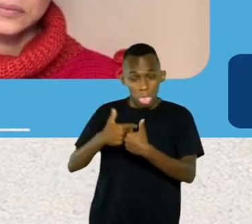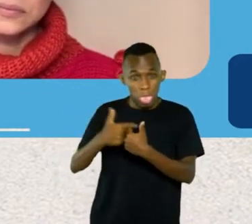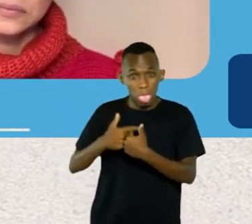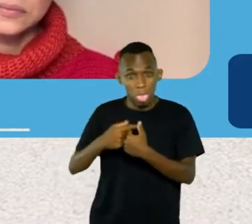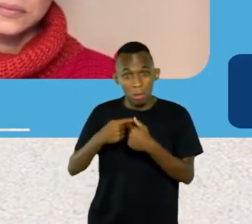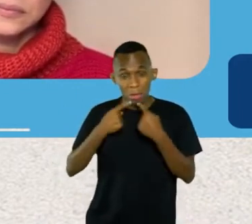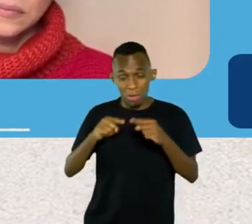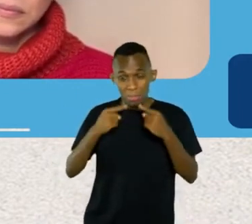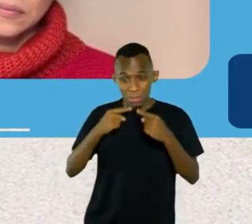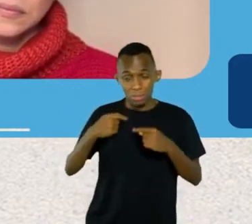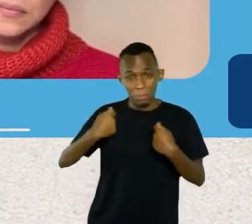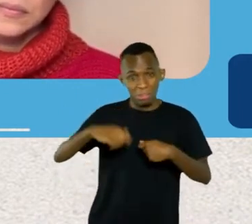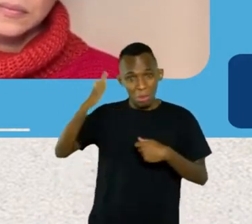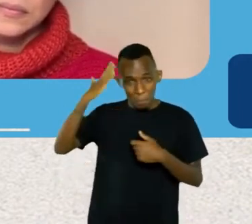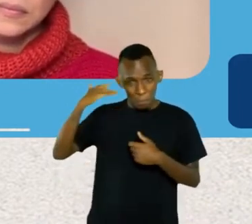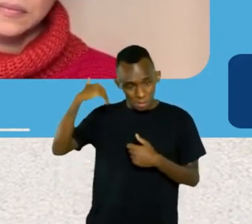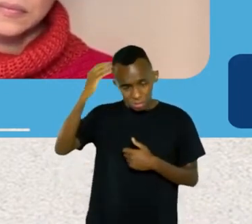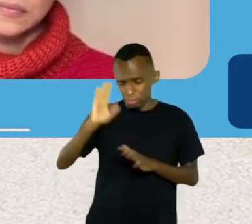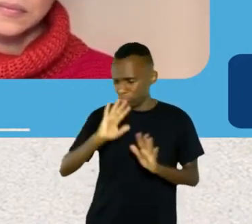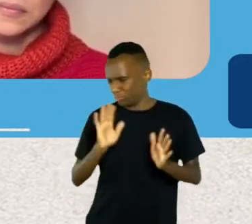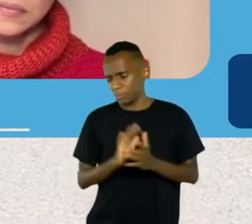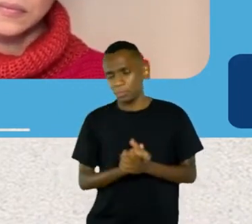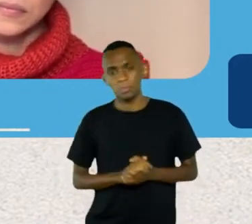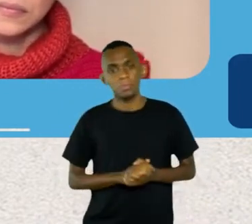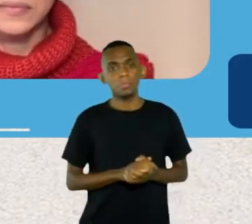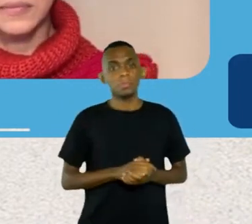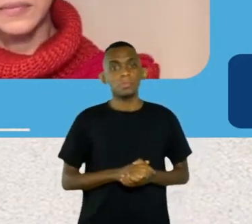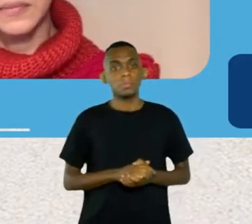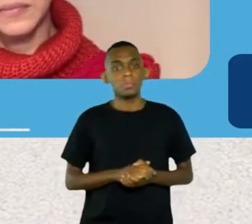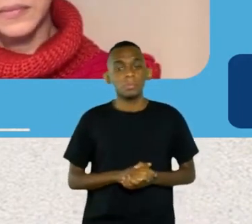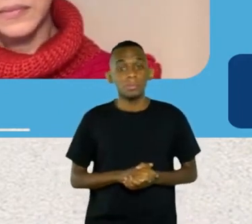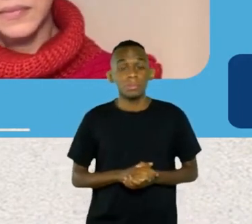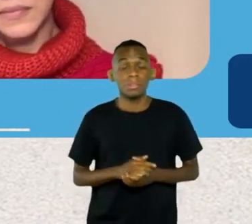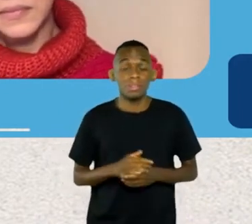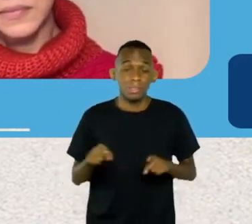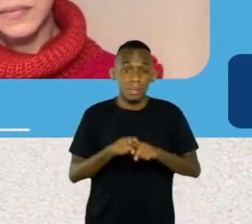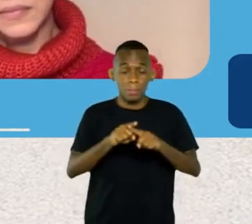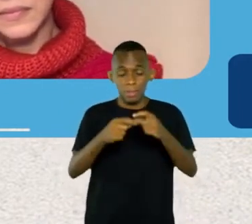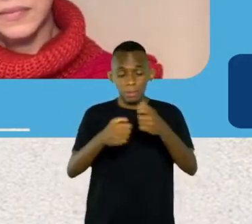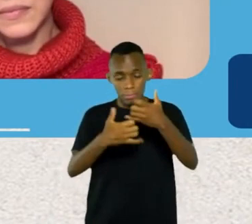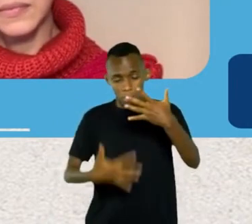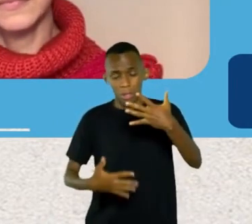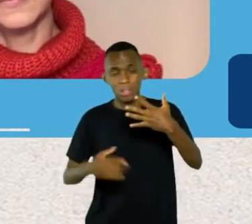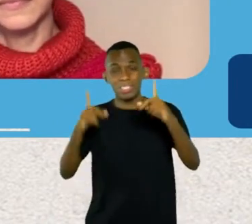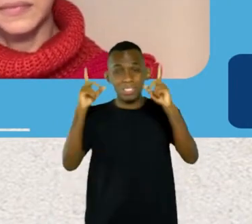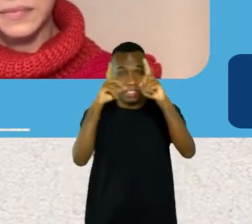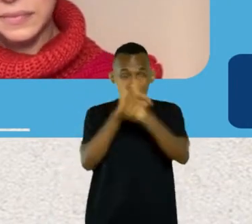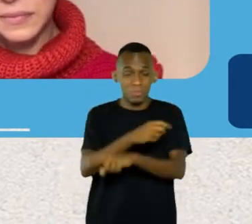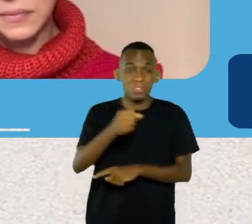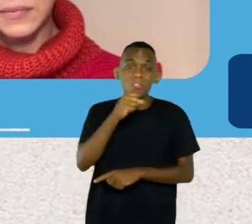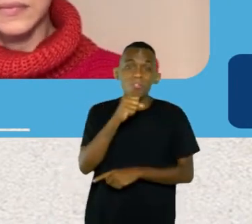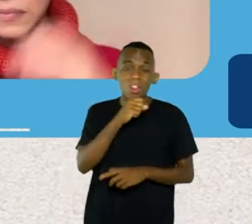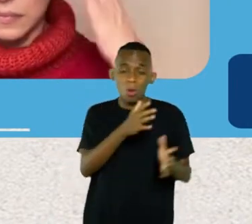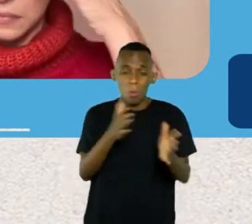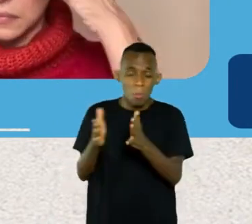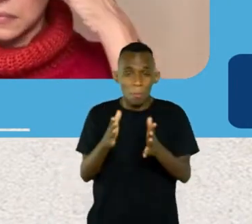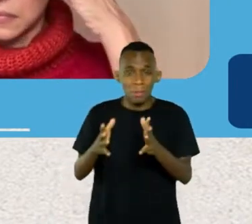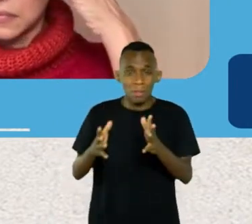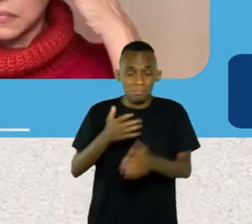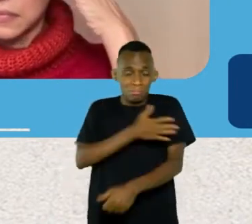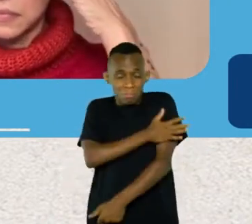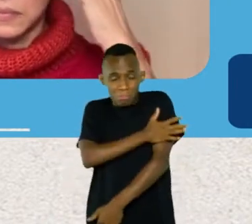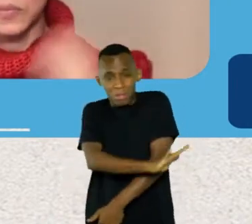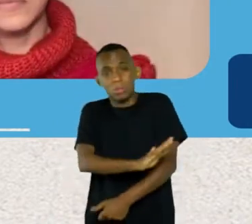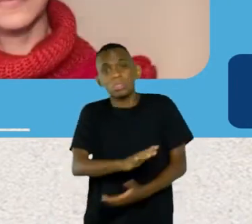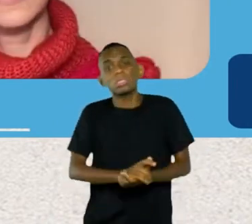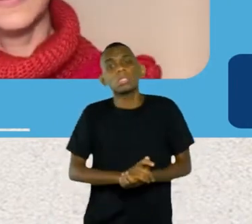pintar. O Van Bueno diz, muito difícil envelhecer num mundo preconceituoso. E Adriana, este livro é maravilhoso, Fundo do